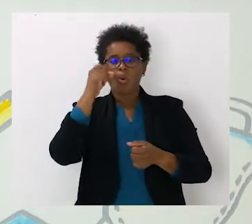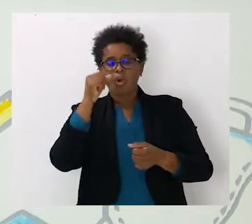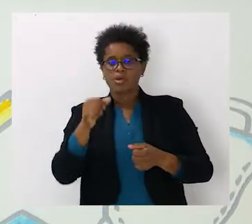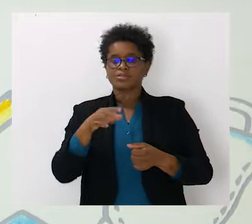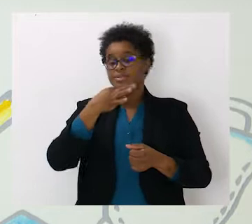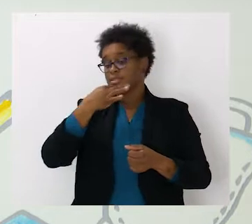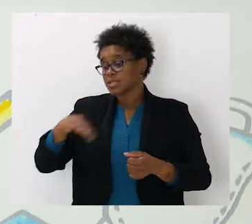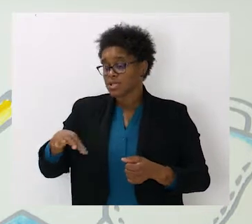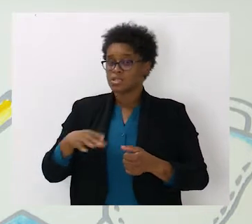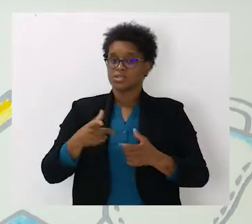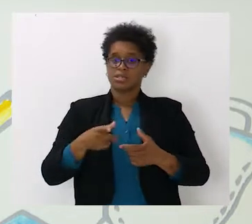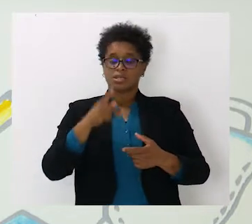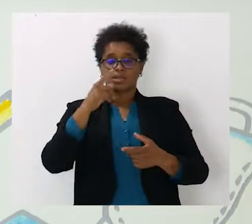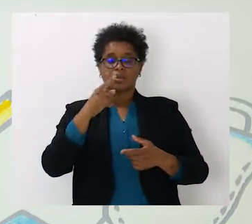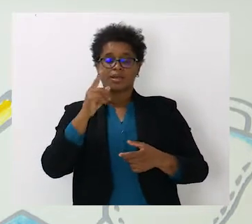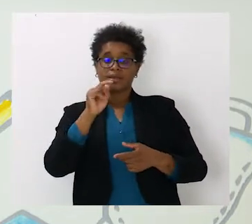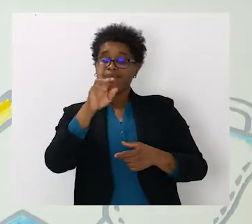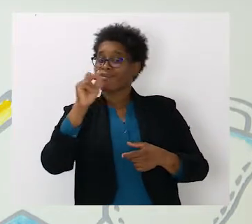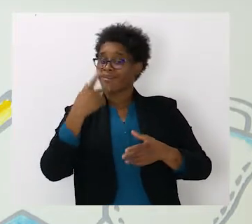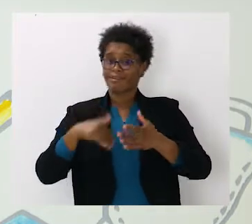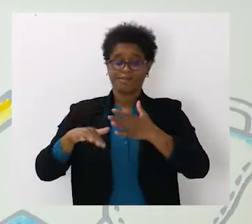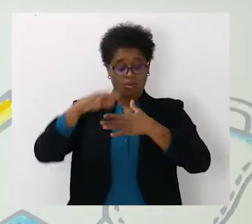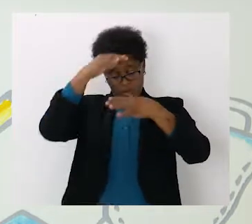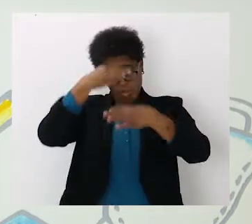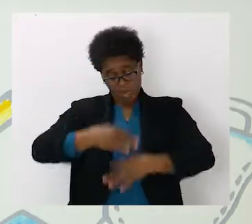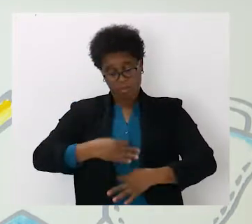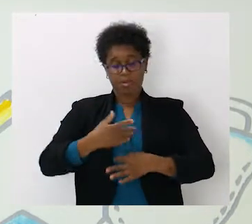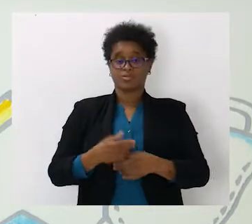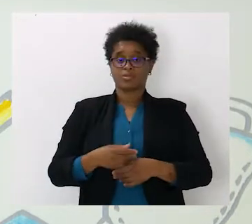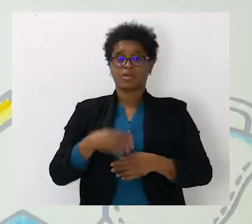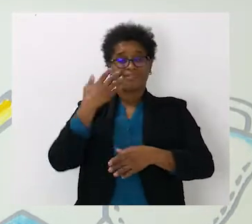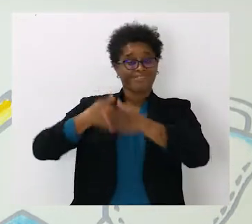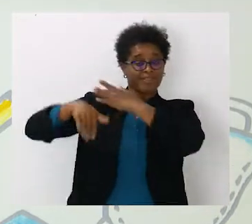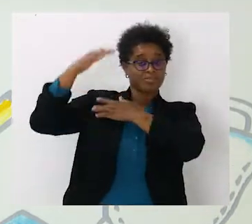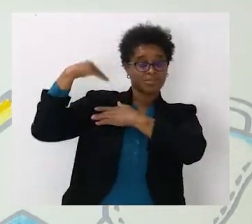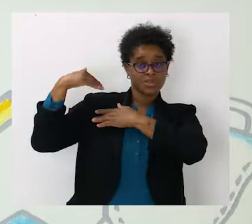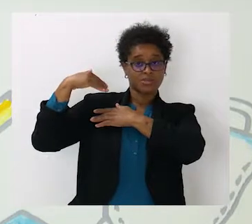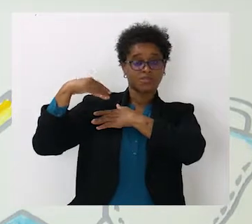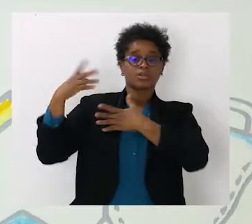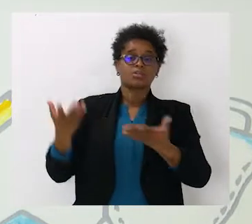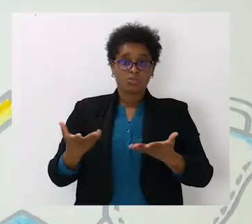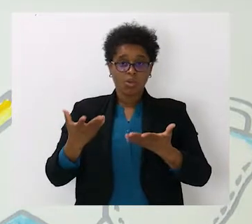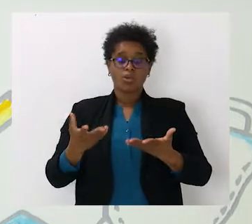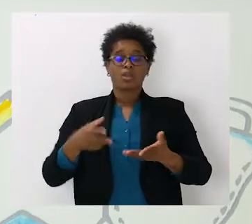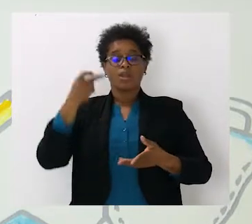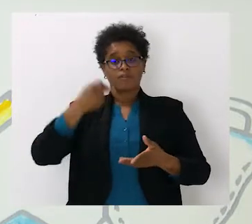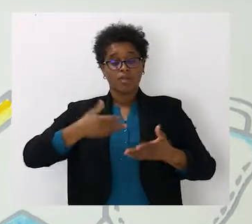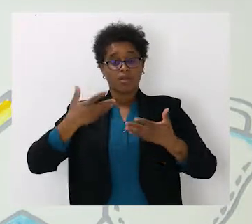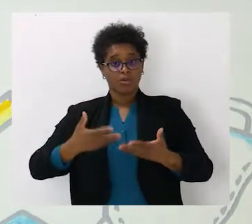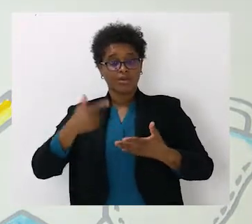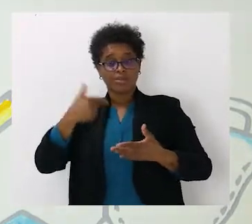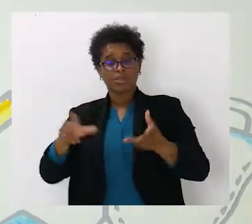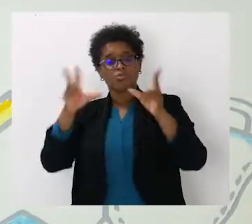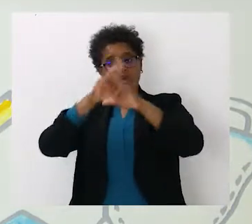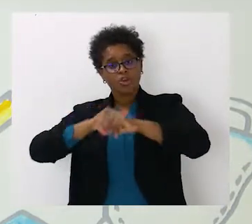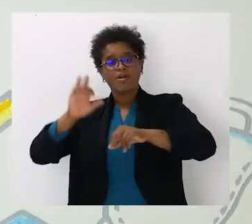homens deixaram a era, o comportamento primitivo e passou, portanto, a